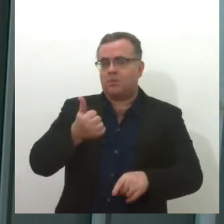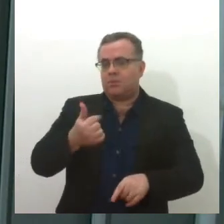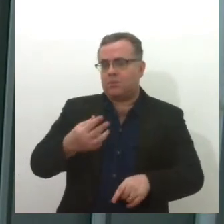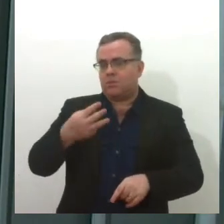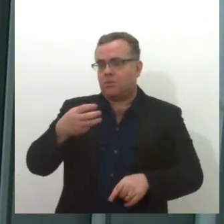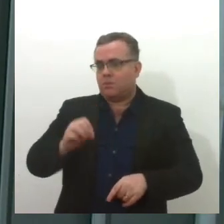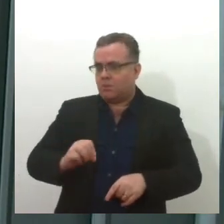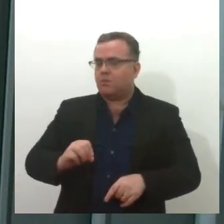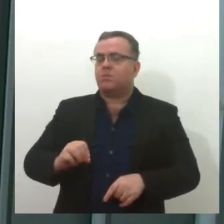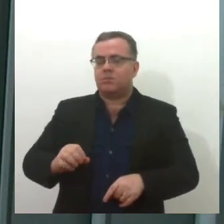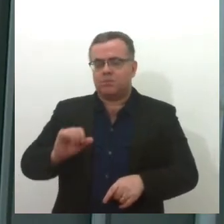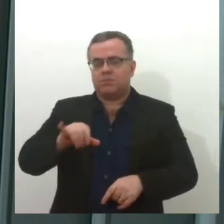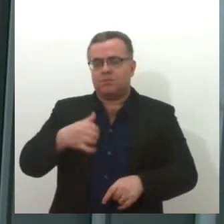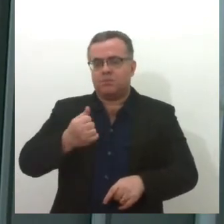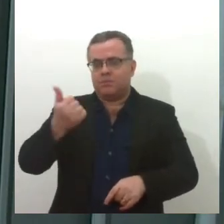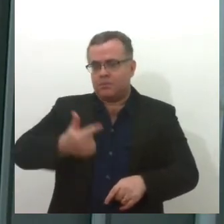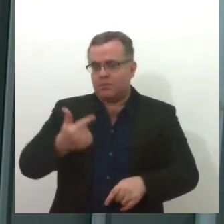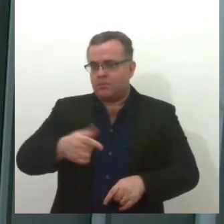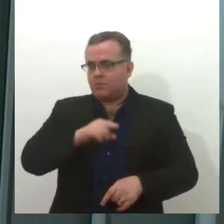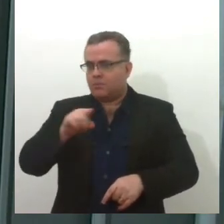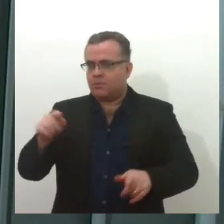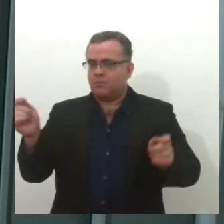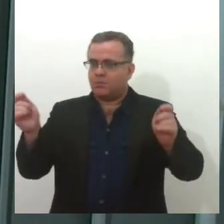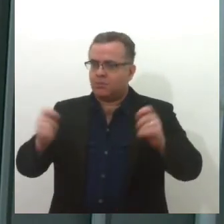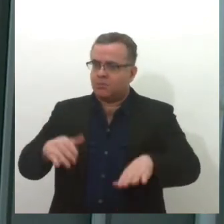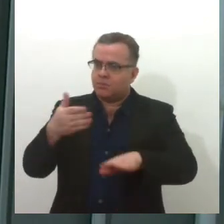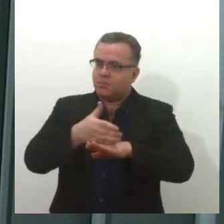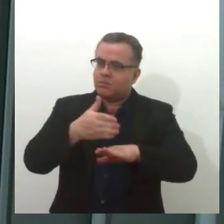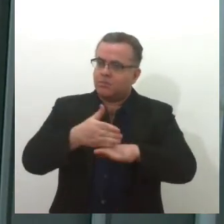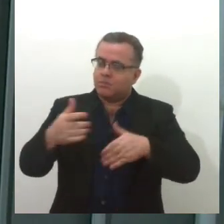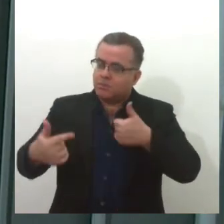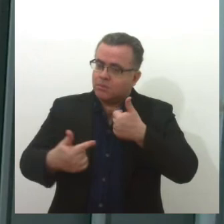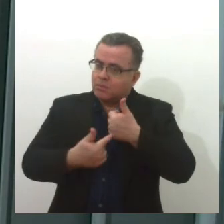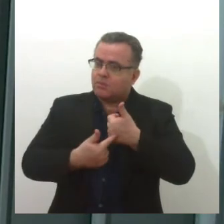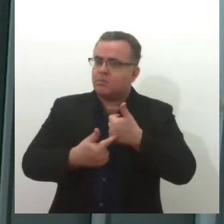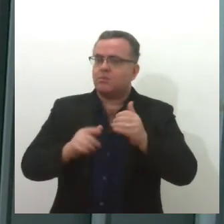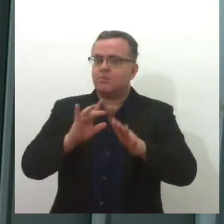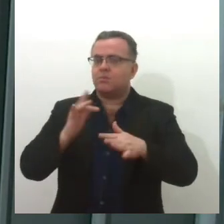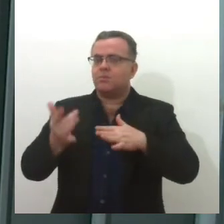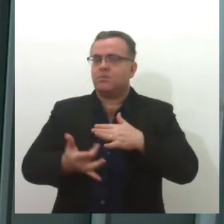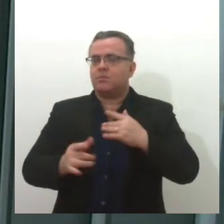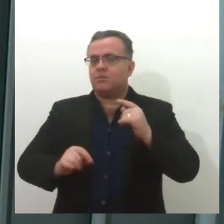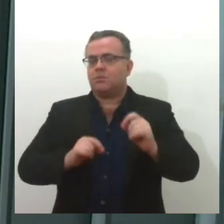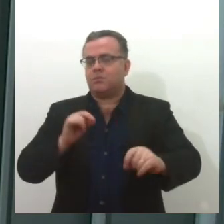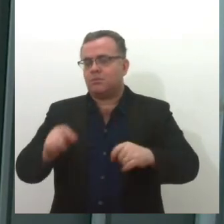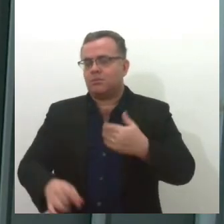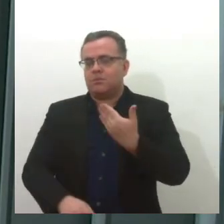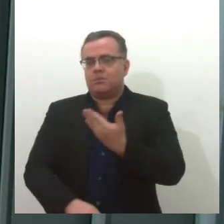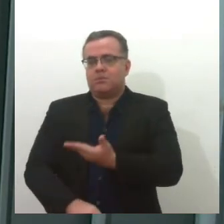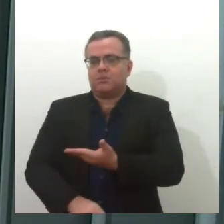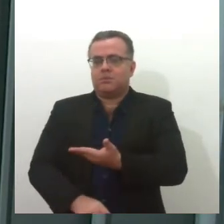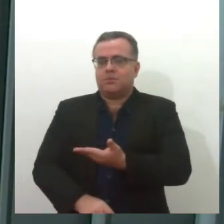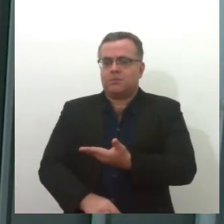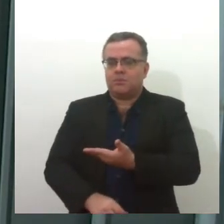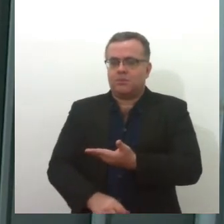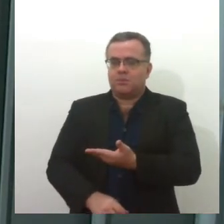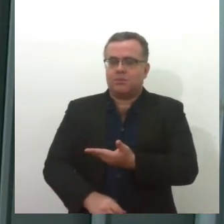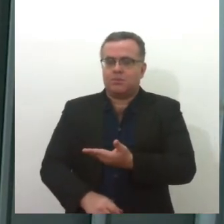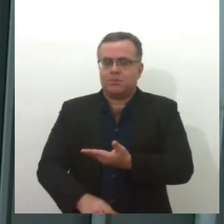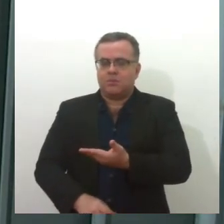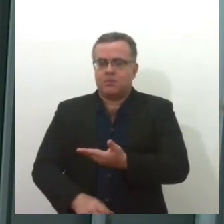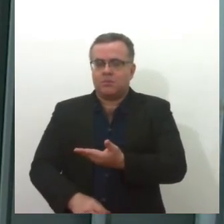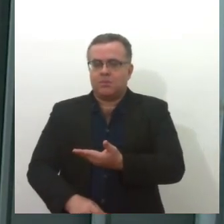Jornal da Lese, segunda edição. Você também pode seguir as nossas redes sociais no Face e no Instagram através do